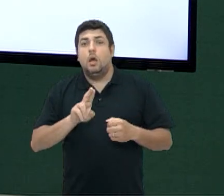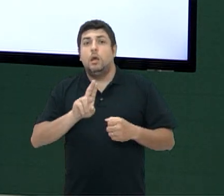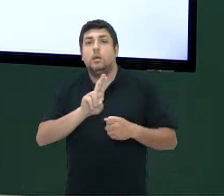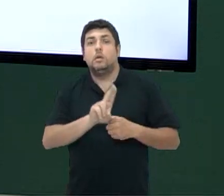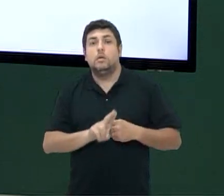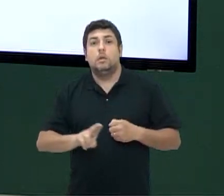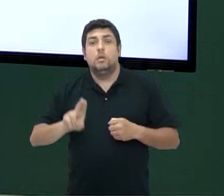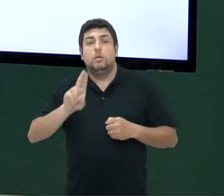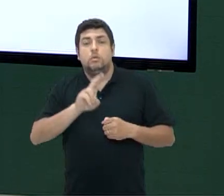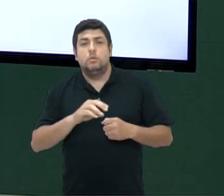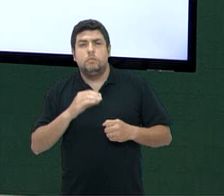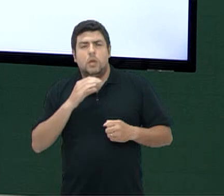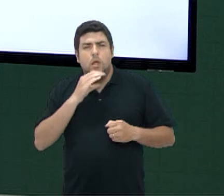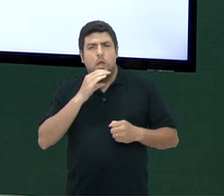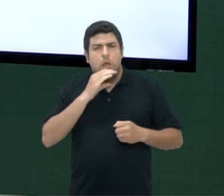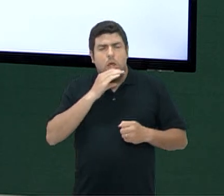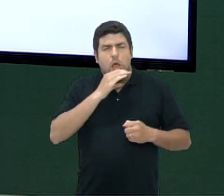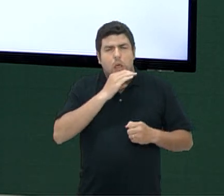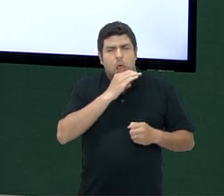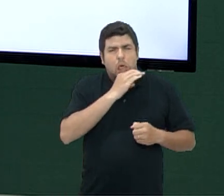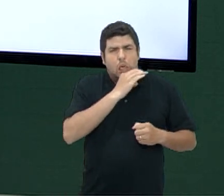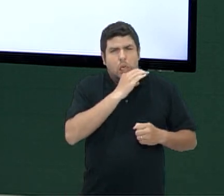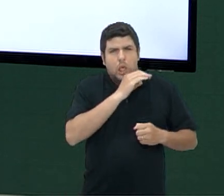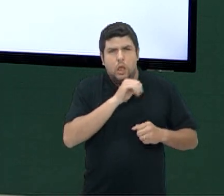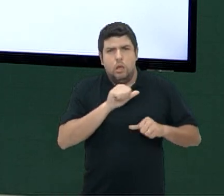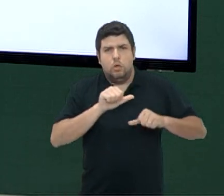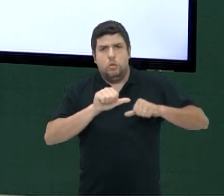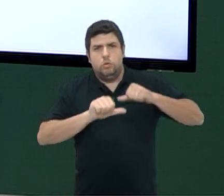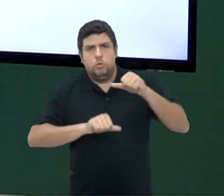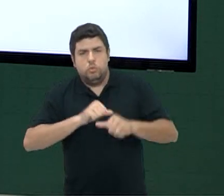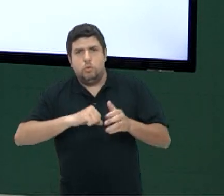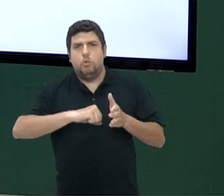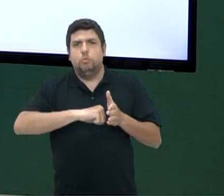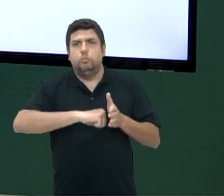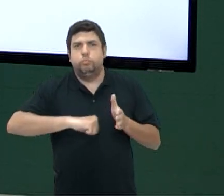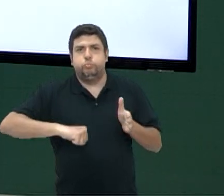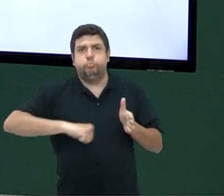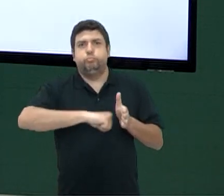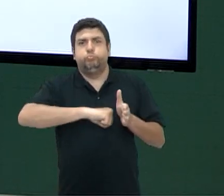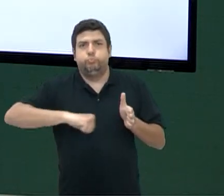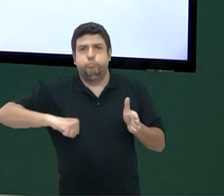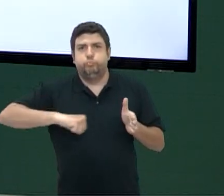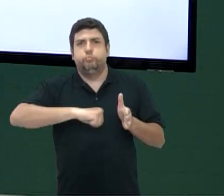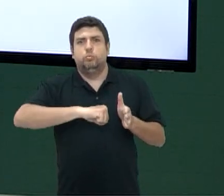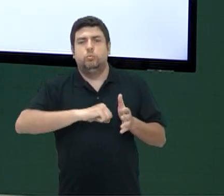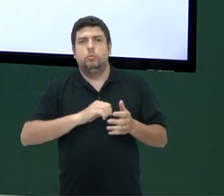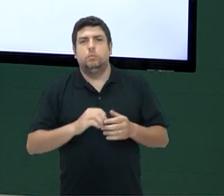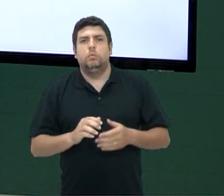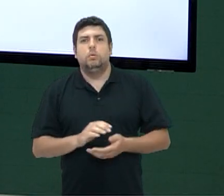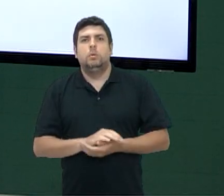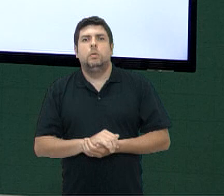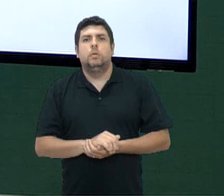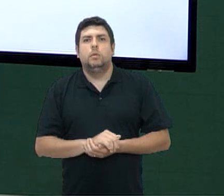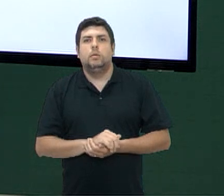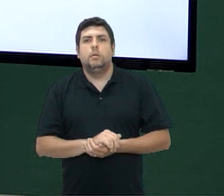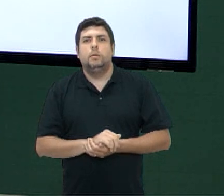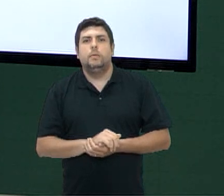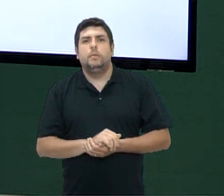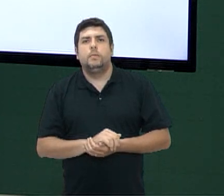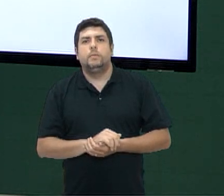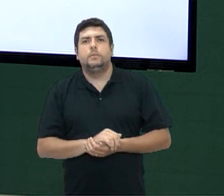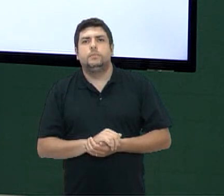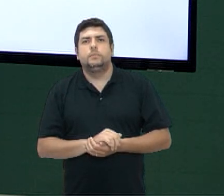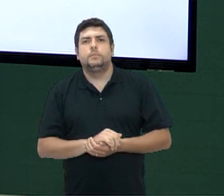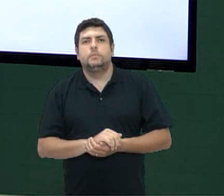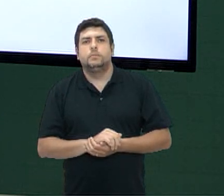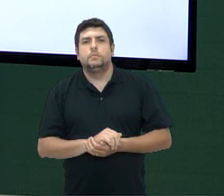para movimentação mecânica, certo? Então, vamos à nossa próxima tela. Temos aqui, ó, o